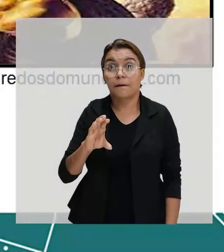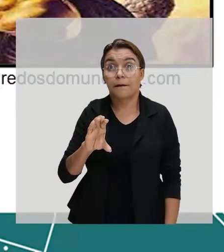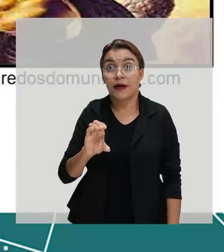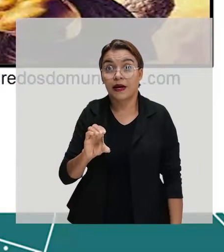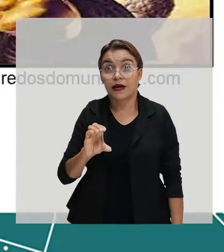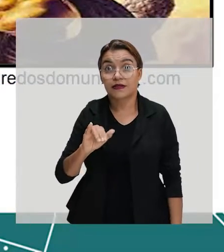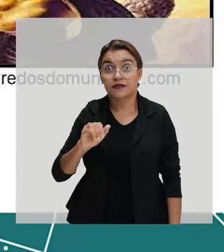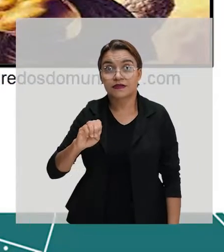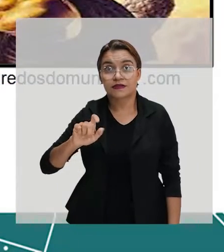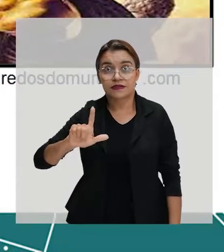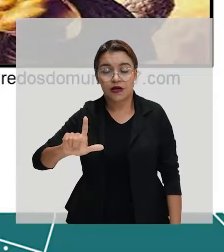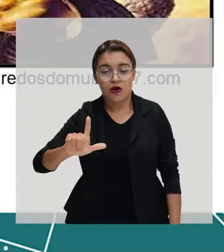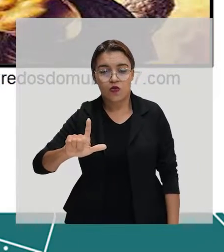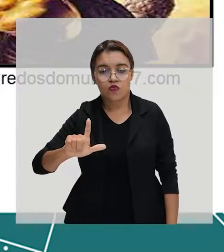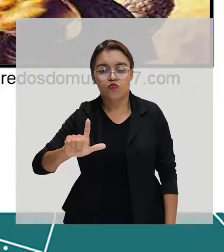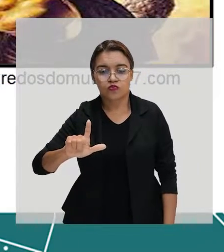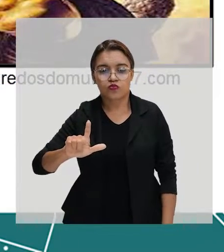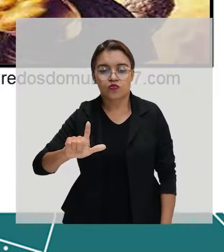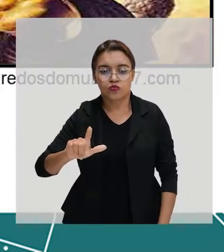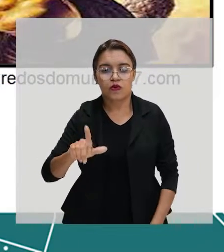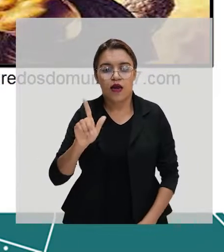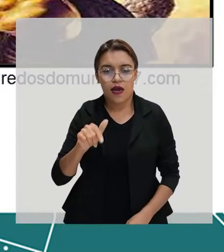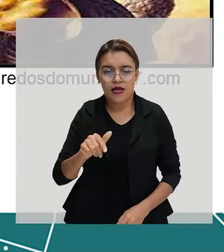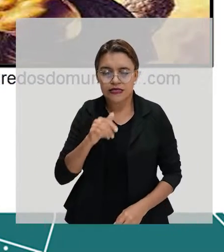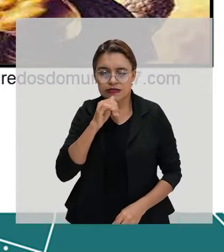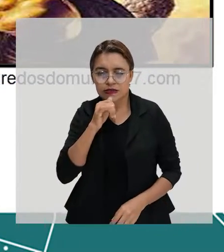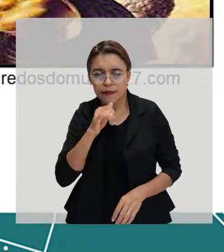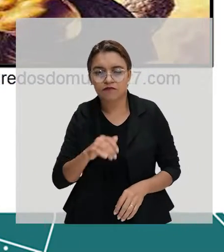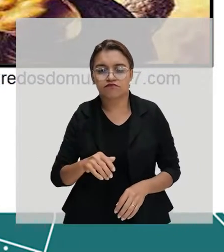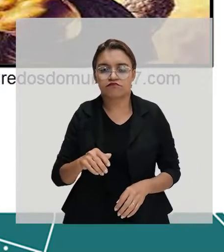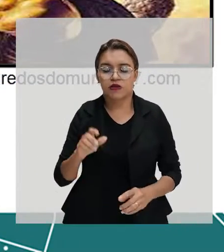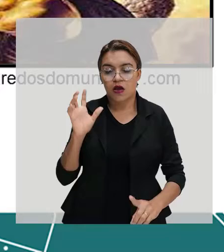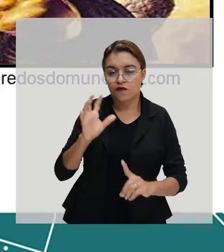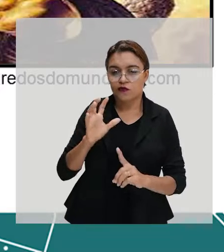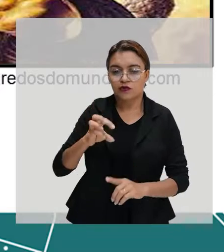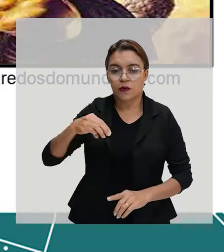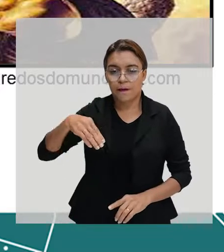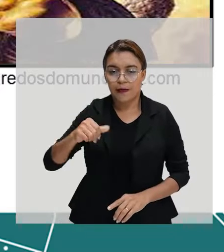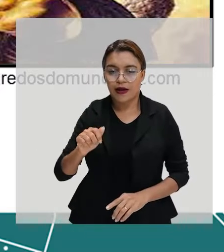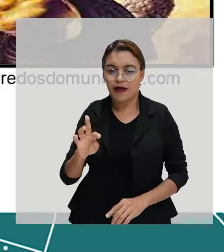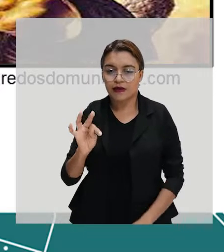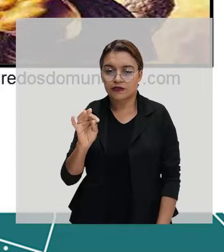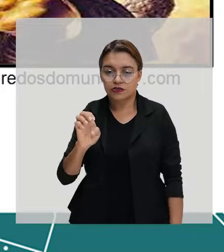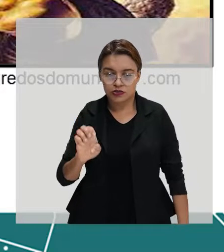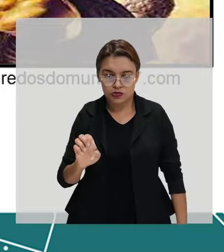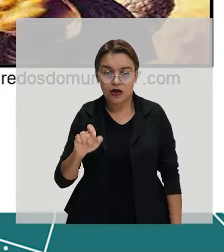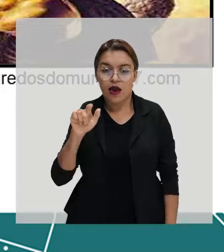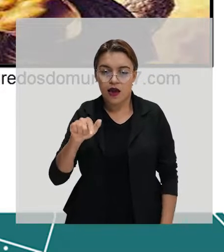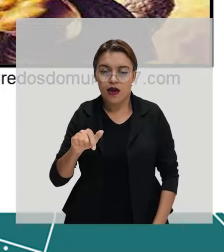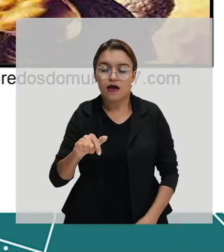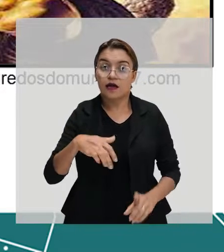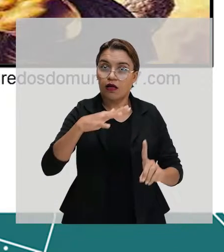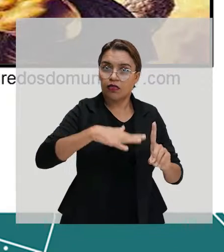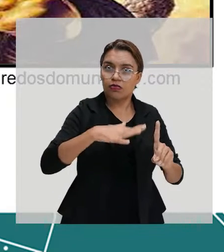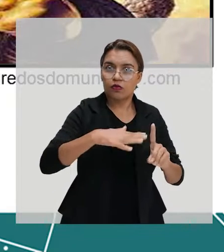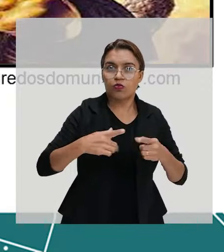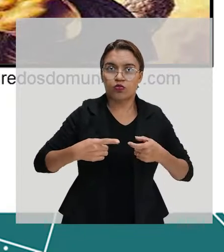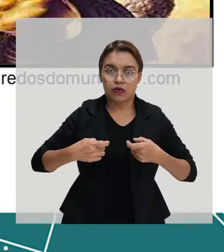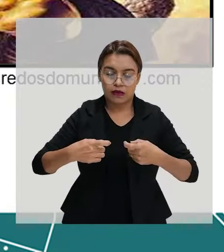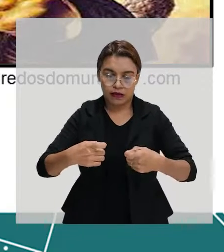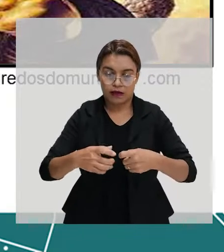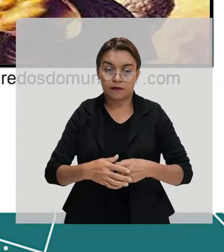advém de Marte Deus da Guerra as artes marciais diferentes das lutas ela eram muito